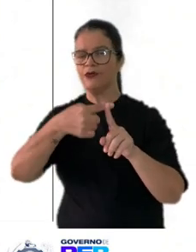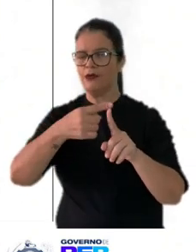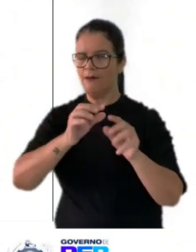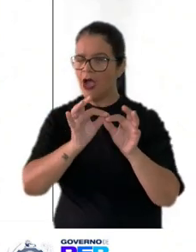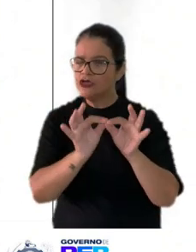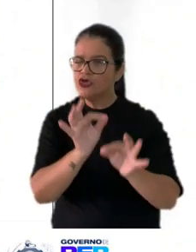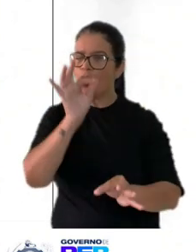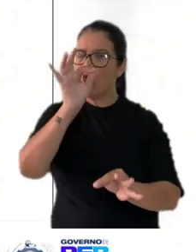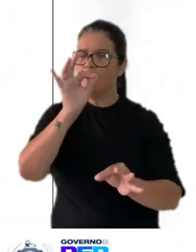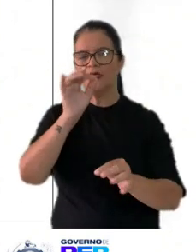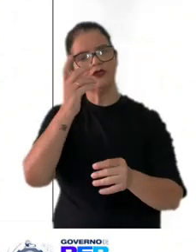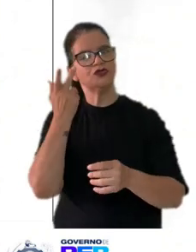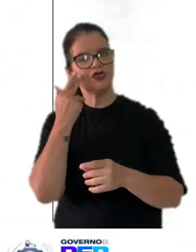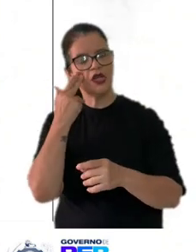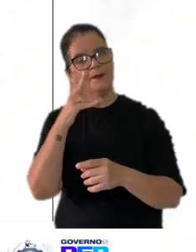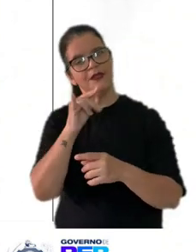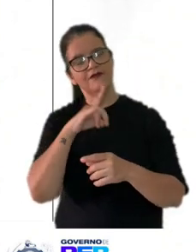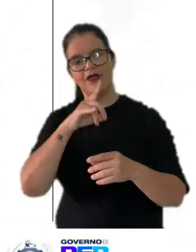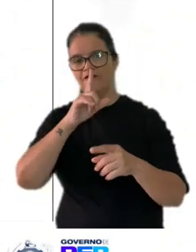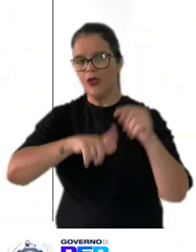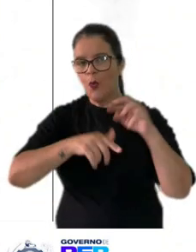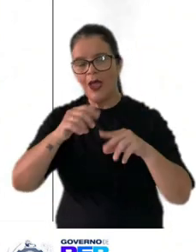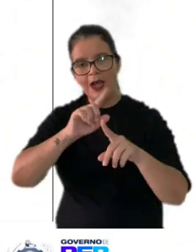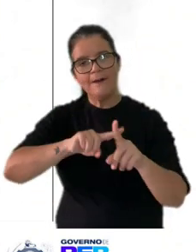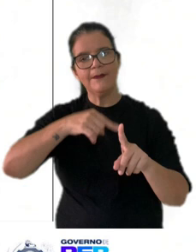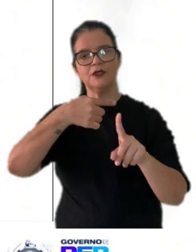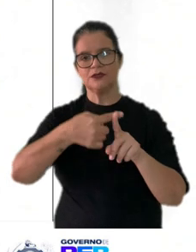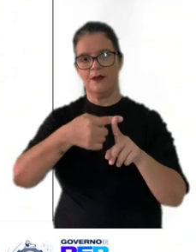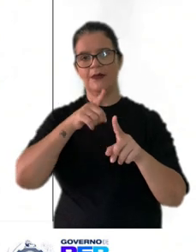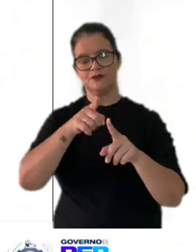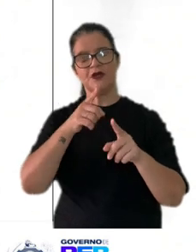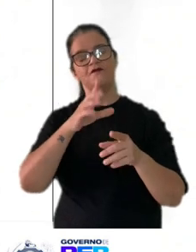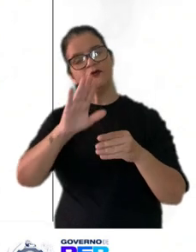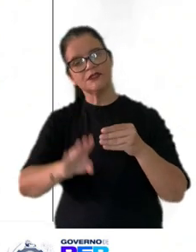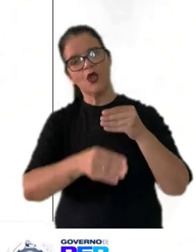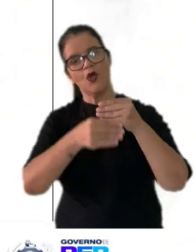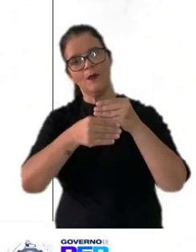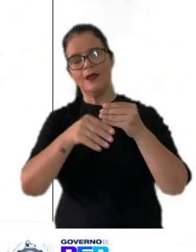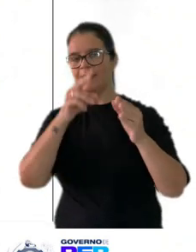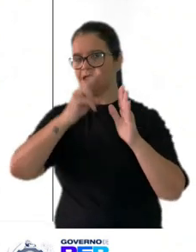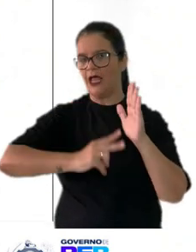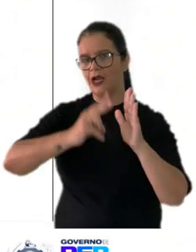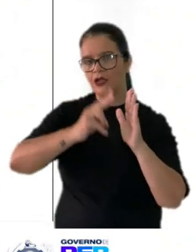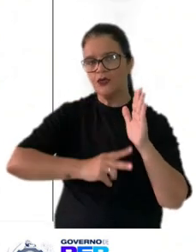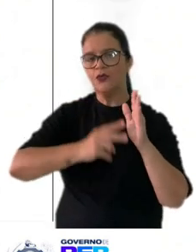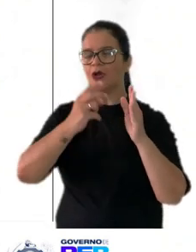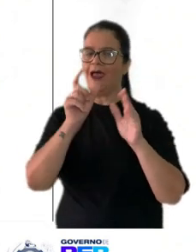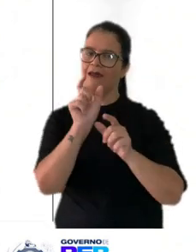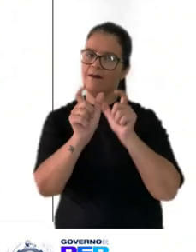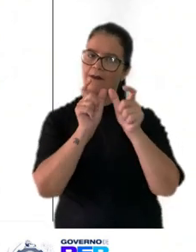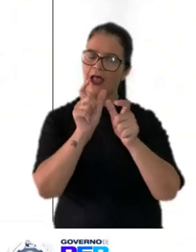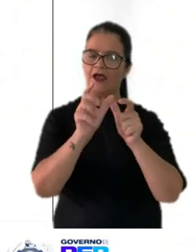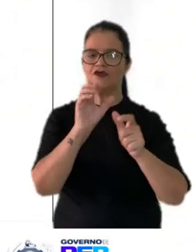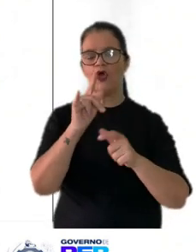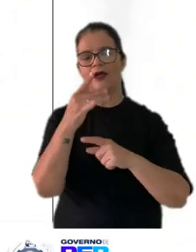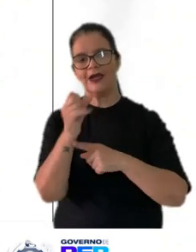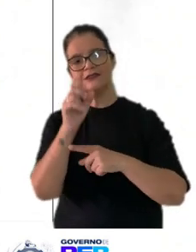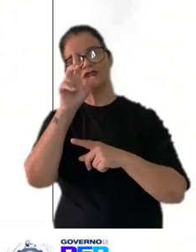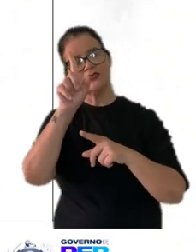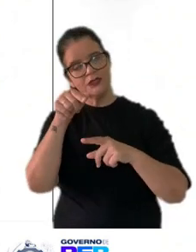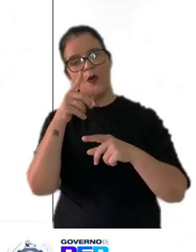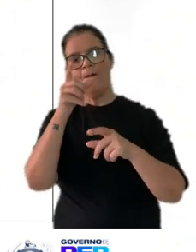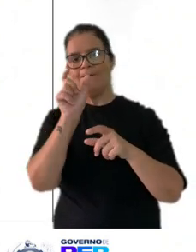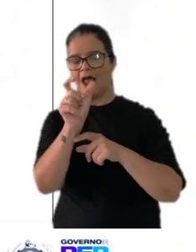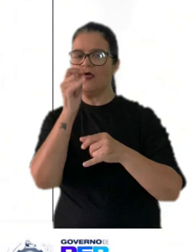geralmente ele vai vir com elementos a mais para você para complementar a sua leitura e palavras cognatas que são aquelas parecidas com português